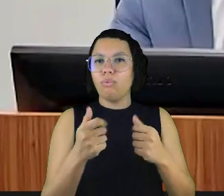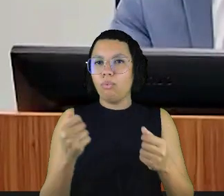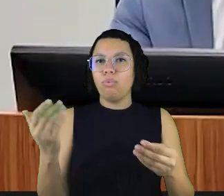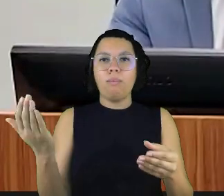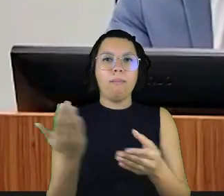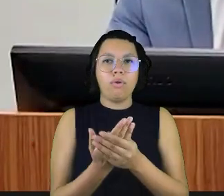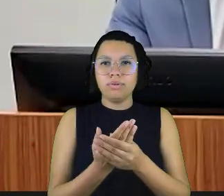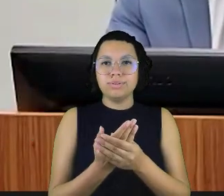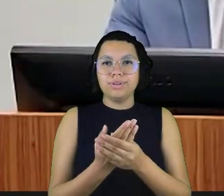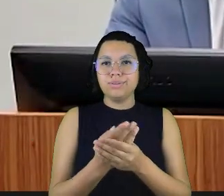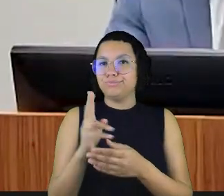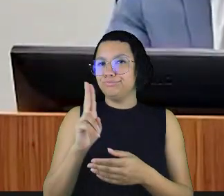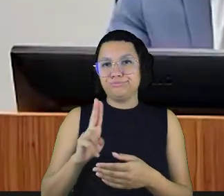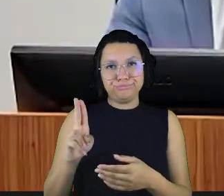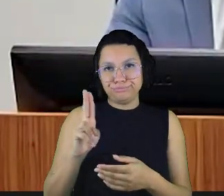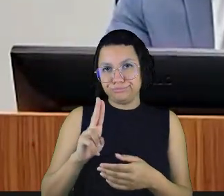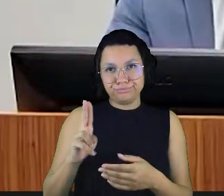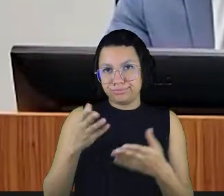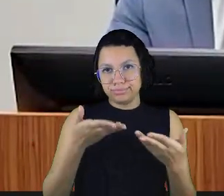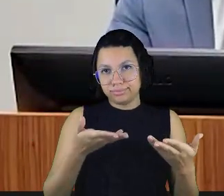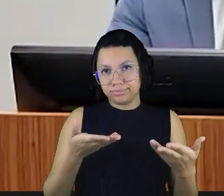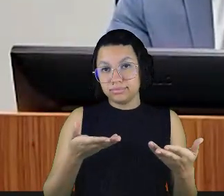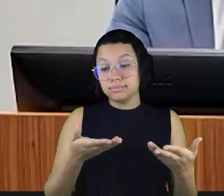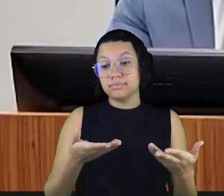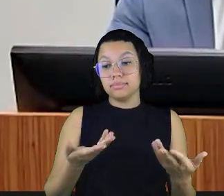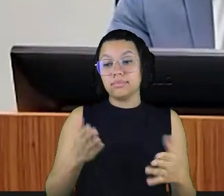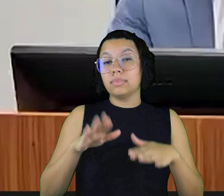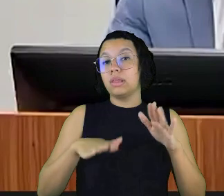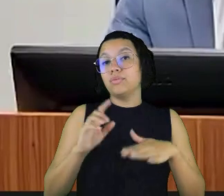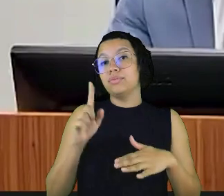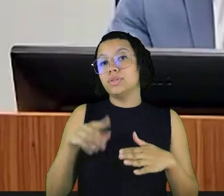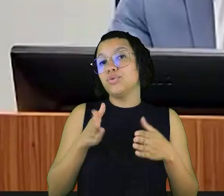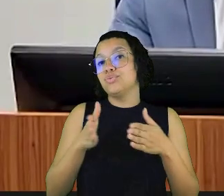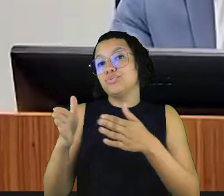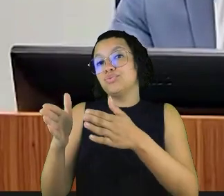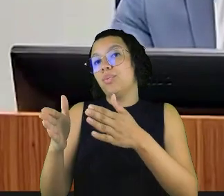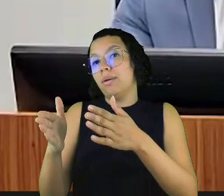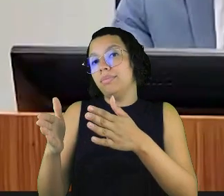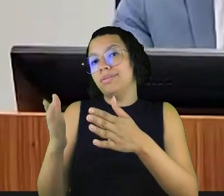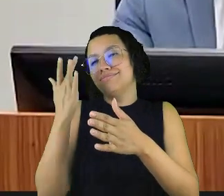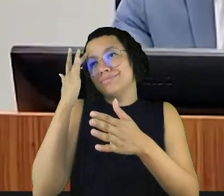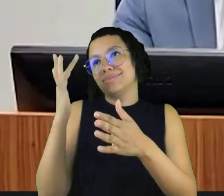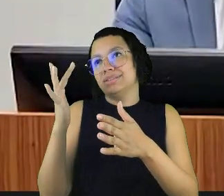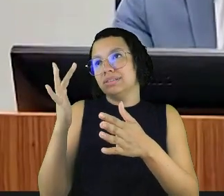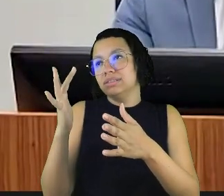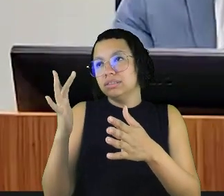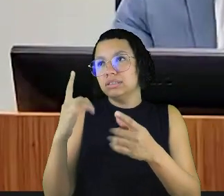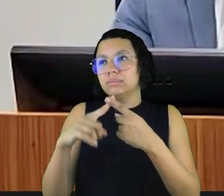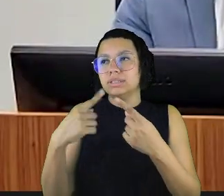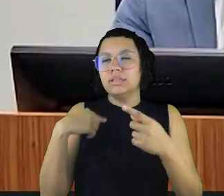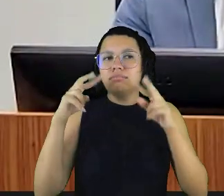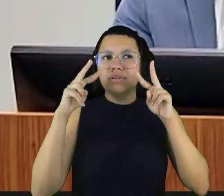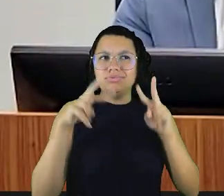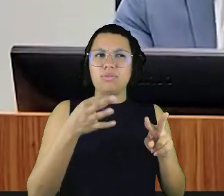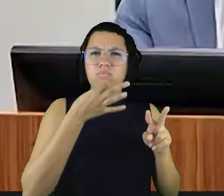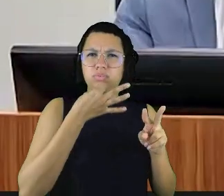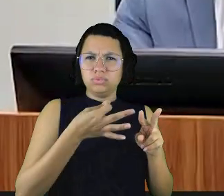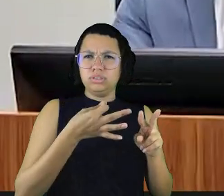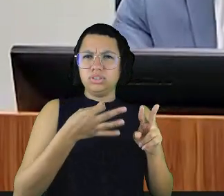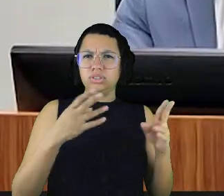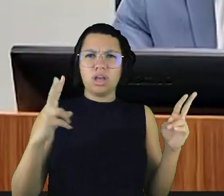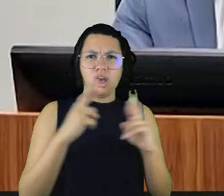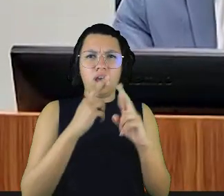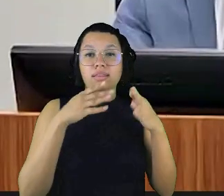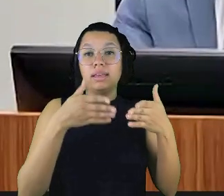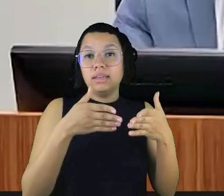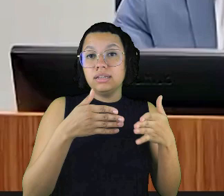Ah, né? Então, talvez isso seja um caminho, eu não sei. Eu sim, tenho uma visão muito crítica nesse aspecto, mas ao mesmo